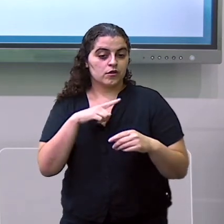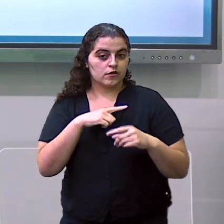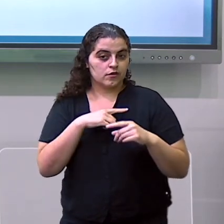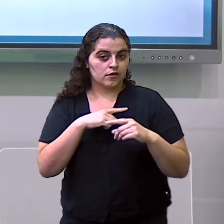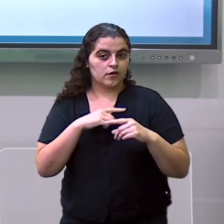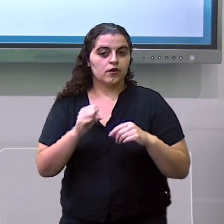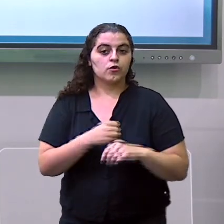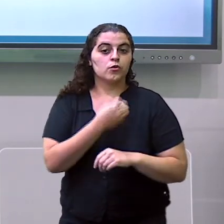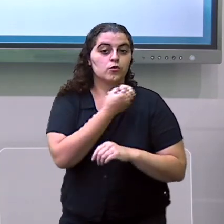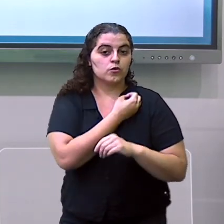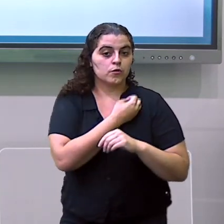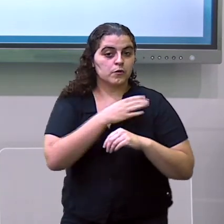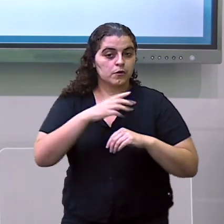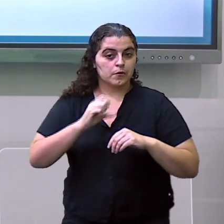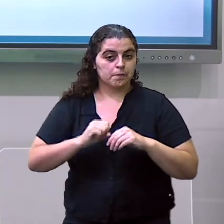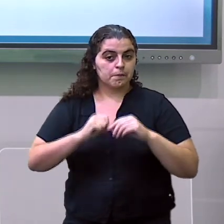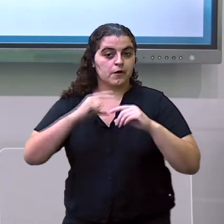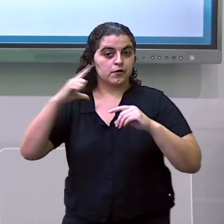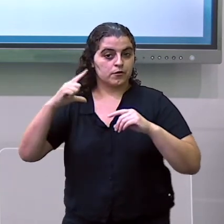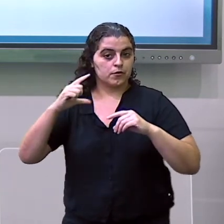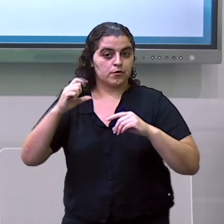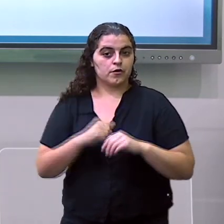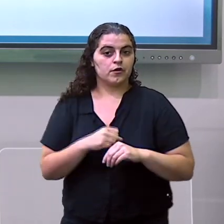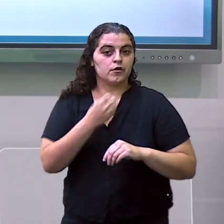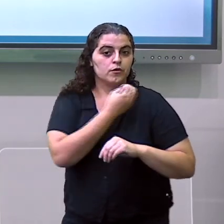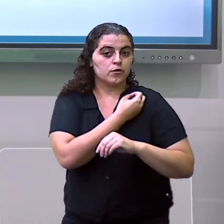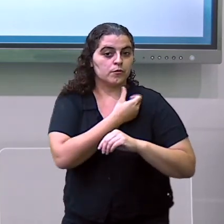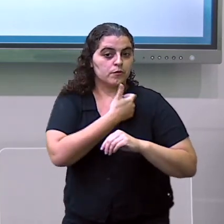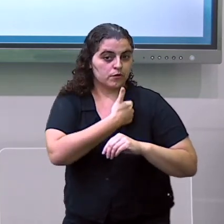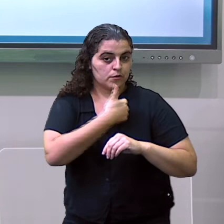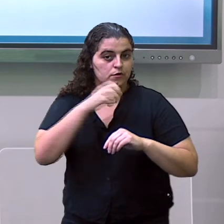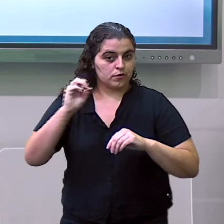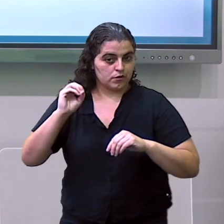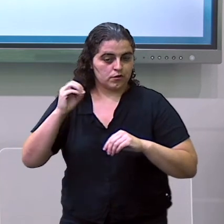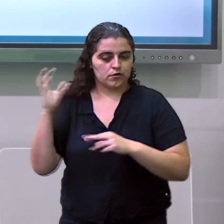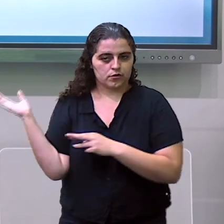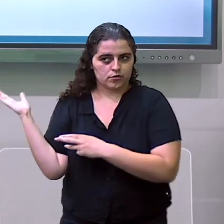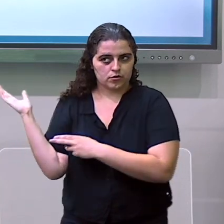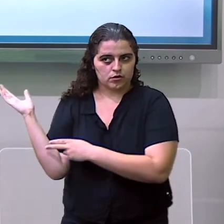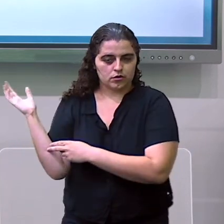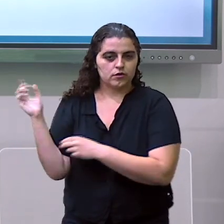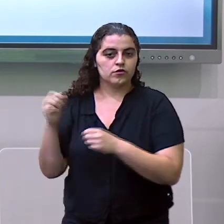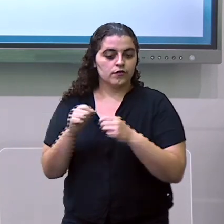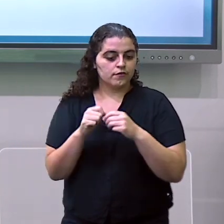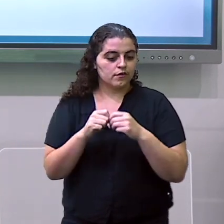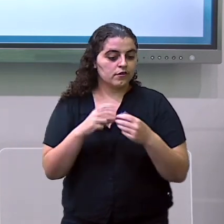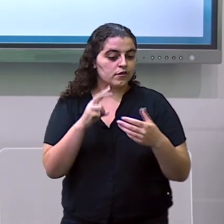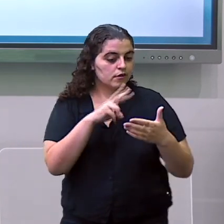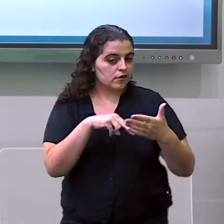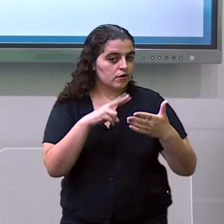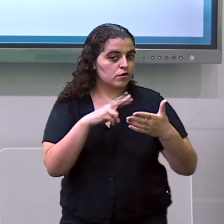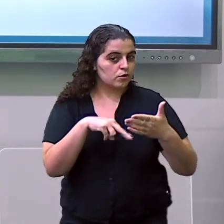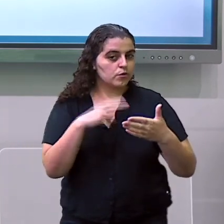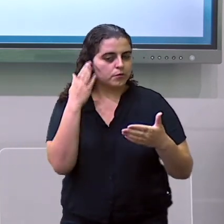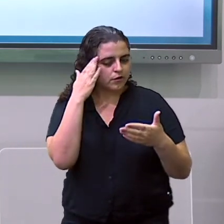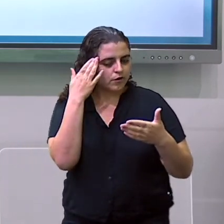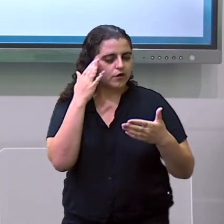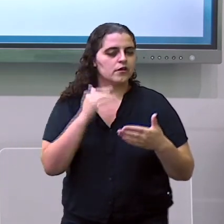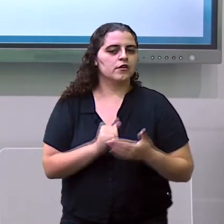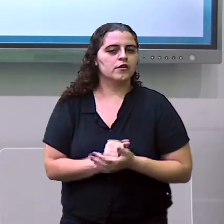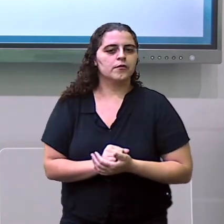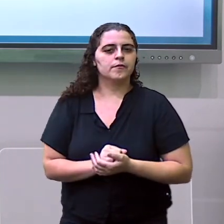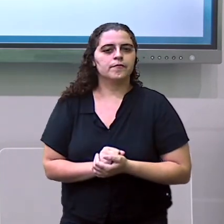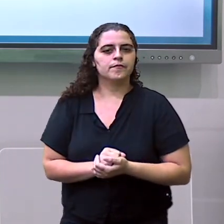maior do que 10. Nós estamos trazendo aqui várias informações, mas aí vocês vão fazendo as revisões durante as